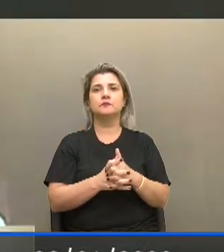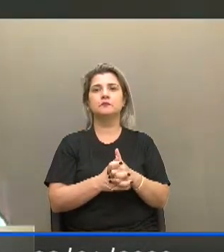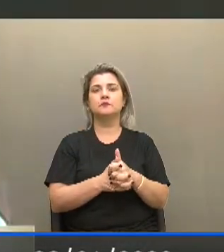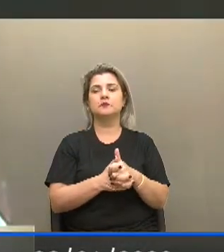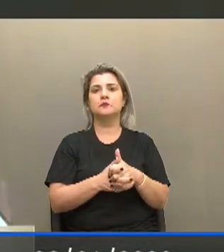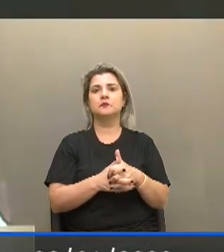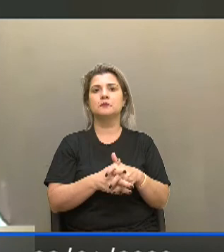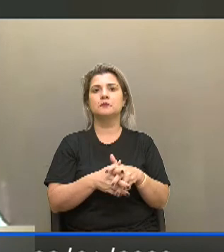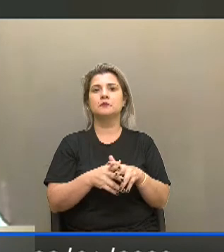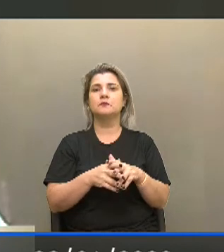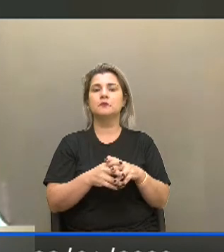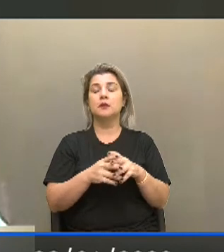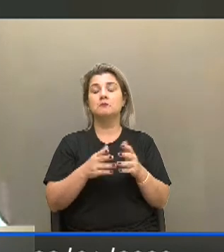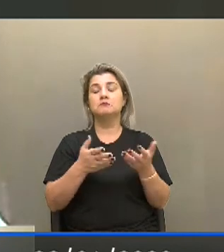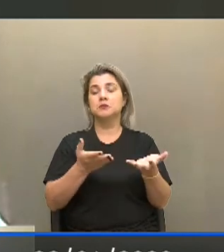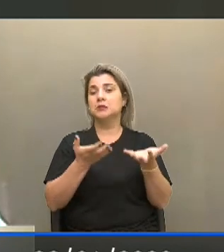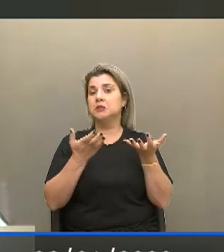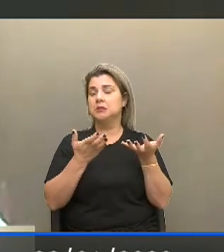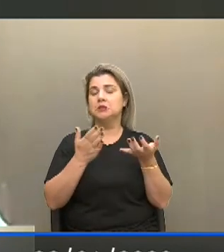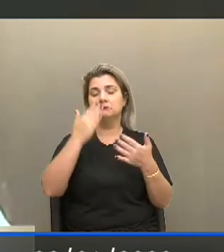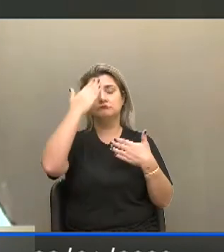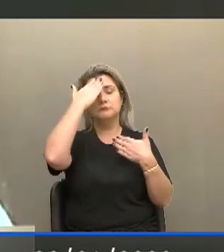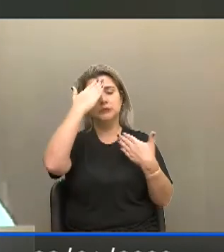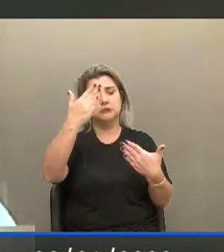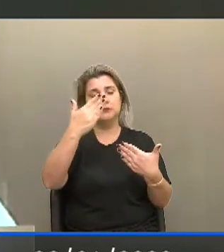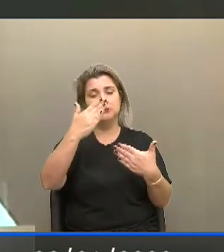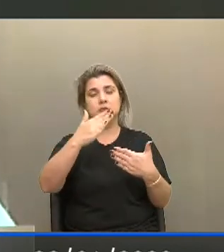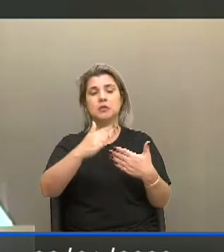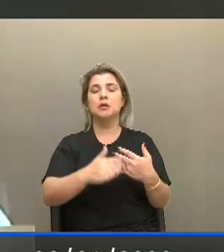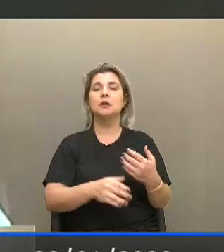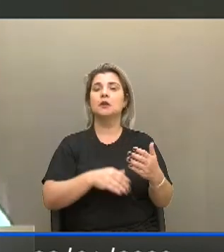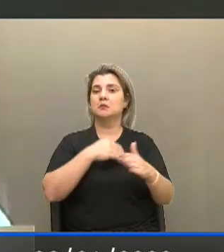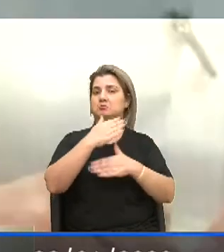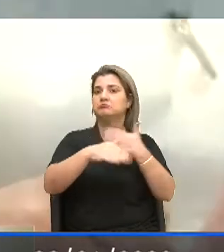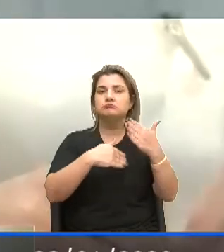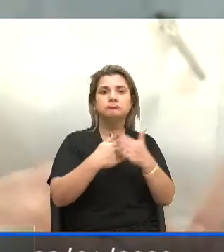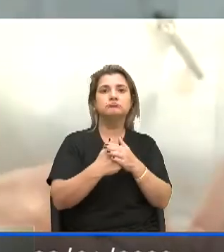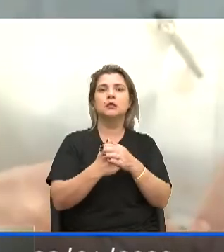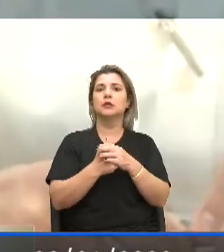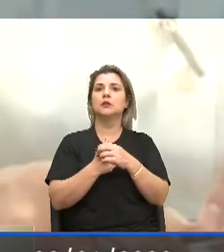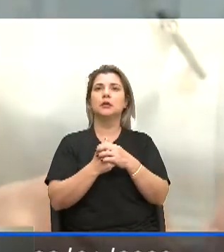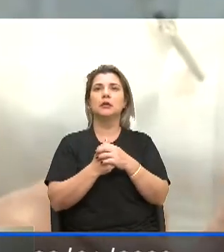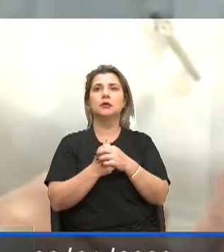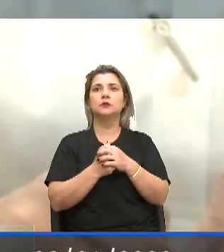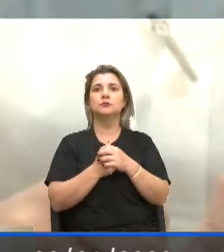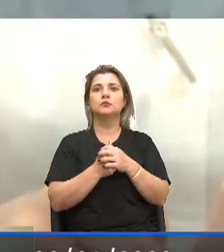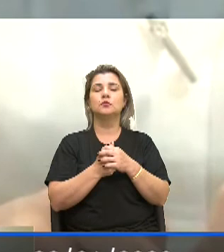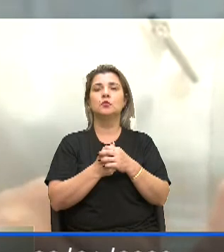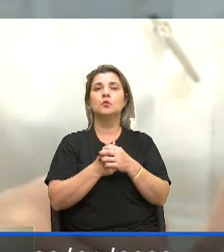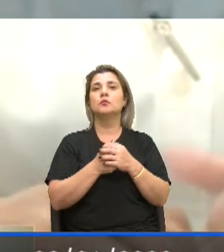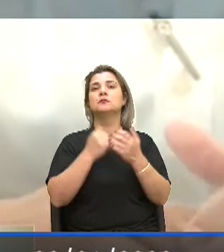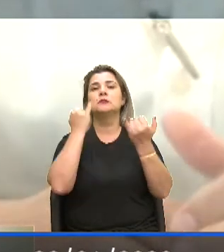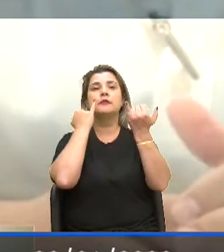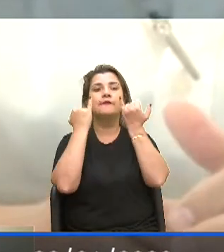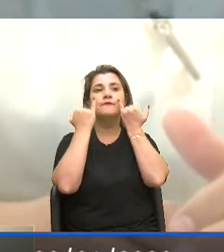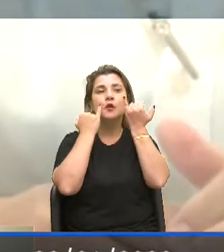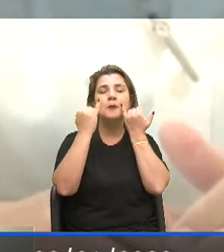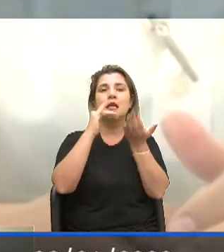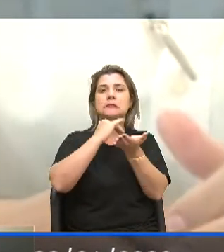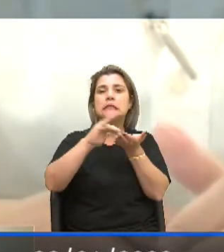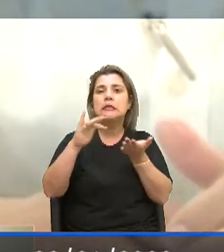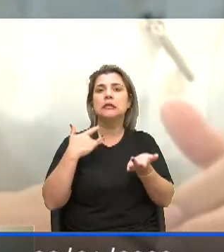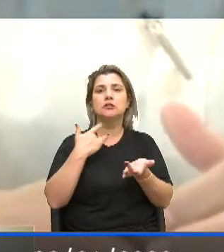Marcelo. Eu queria agradecer a todos, né, dizer, colocar a Secretaria de Saúde aqui à